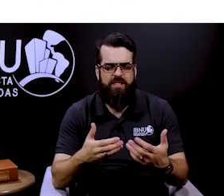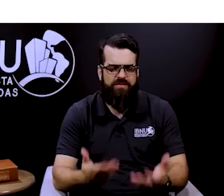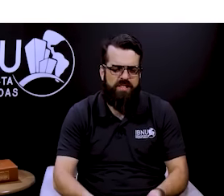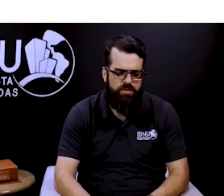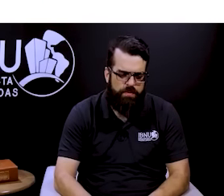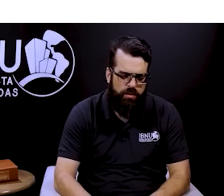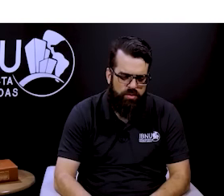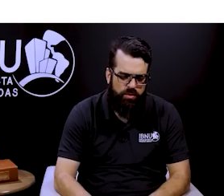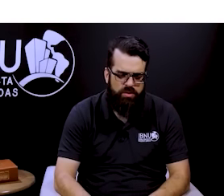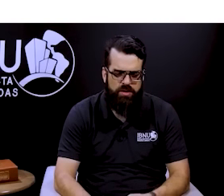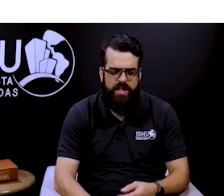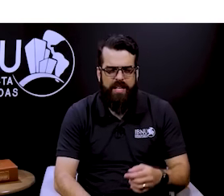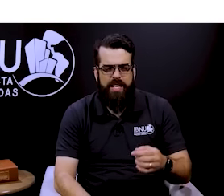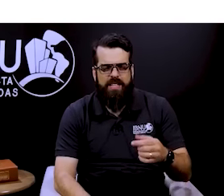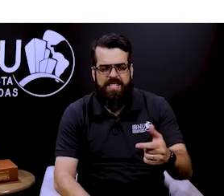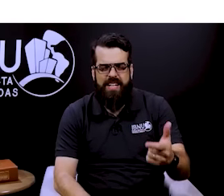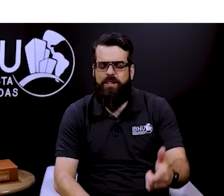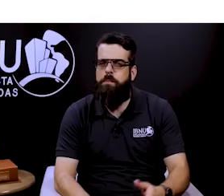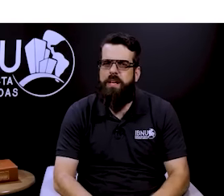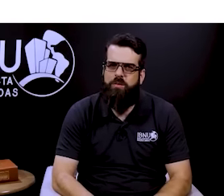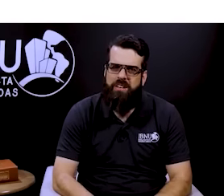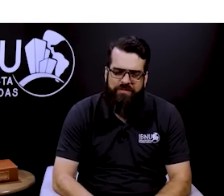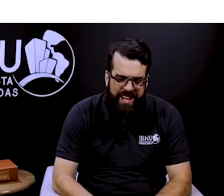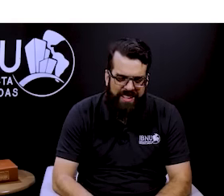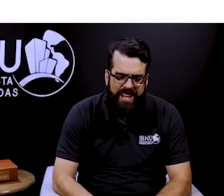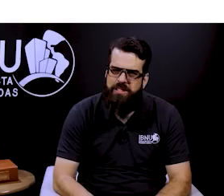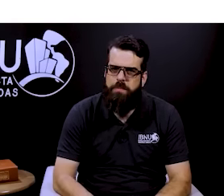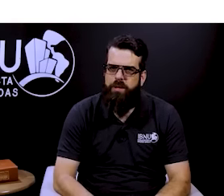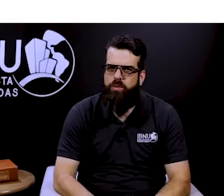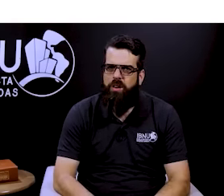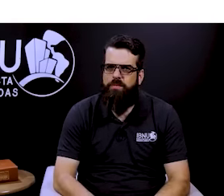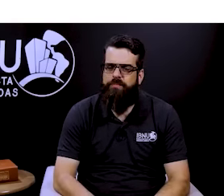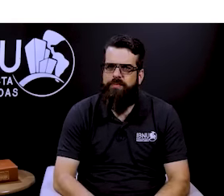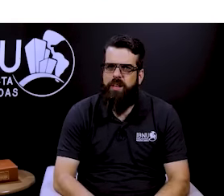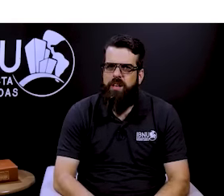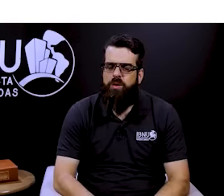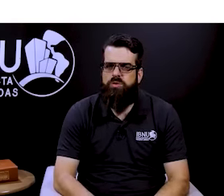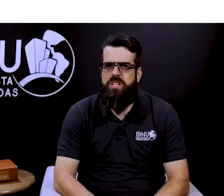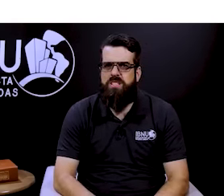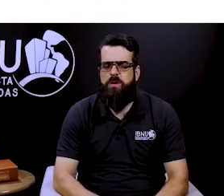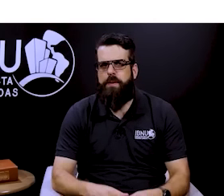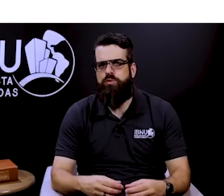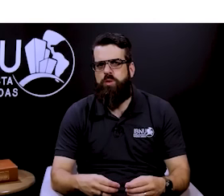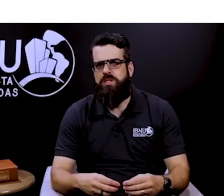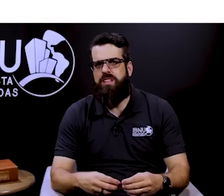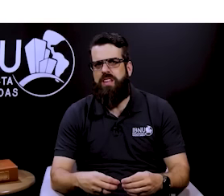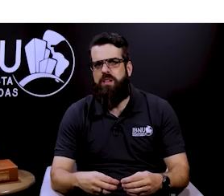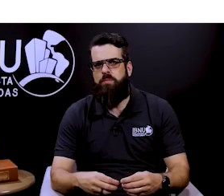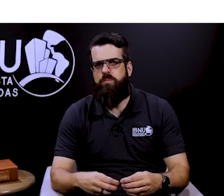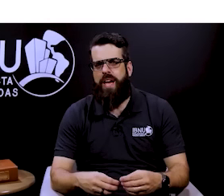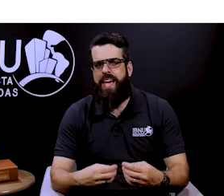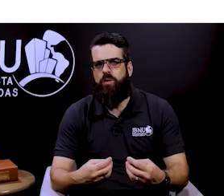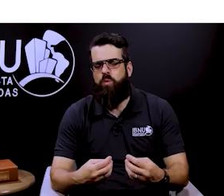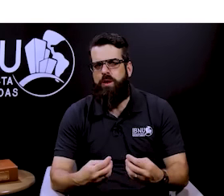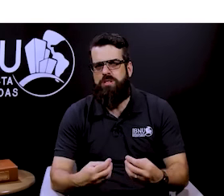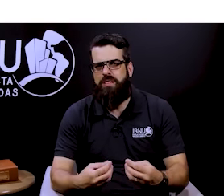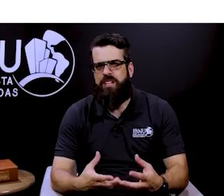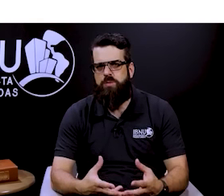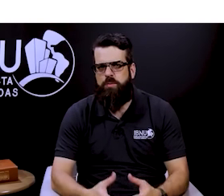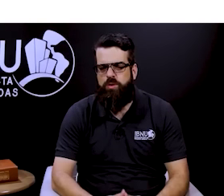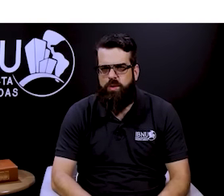de serem vistos pelos outros, destacando o perigo da vaidade espiritual. Ou seja, são pessoas que têm